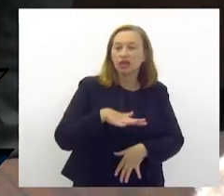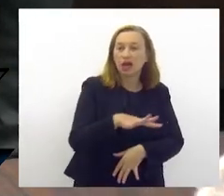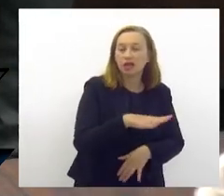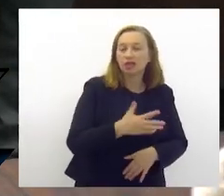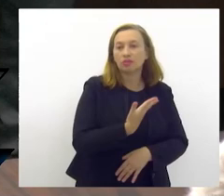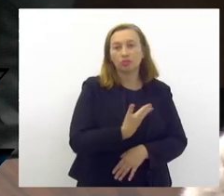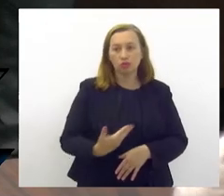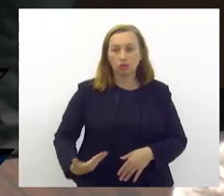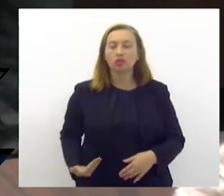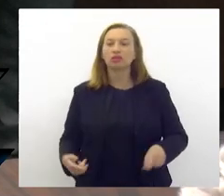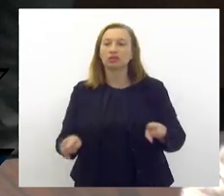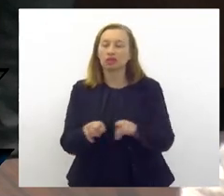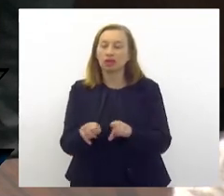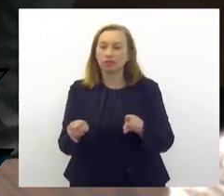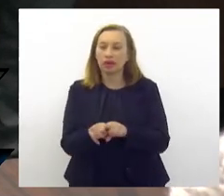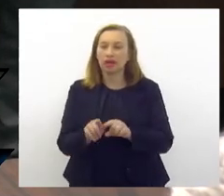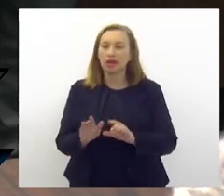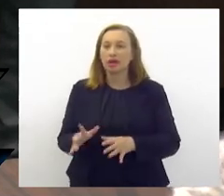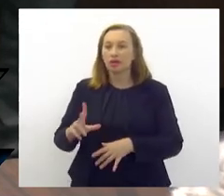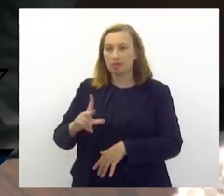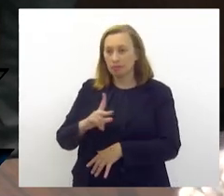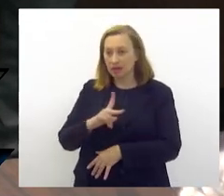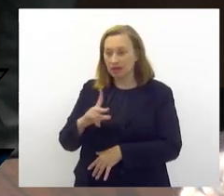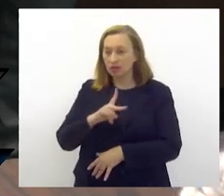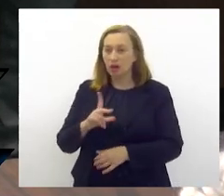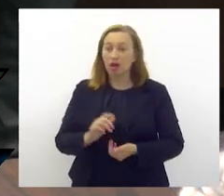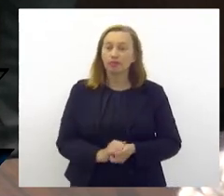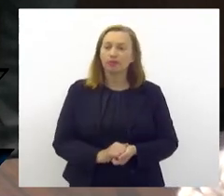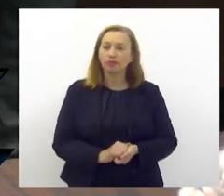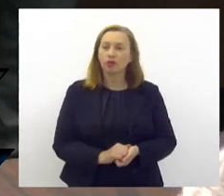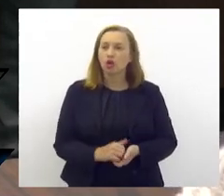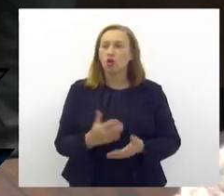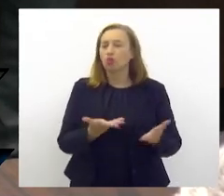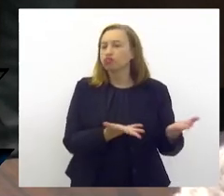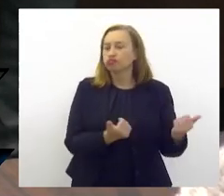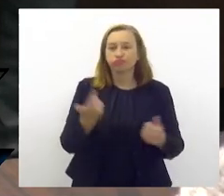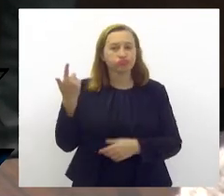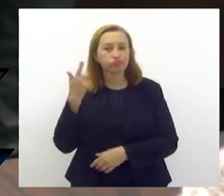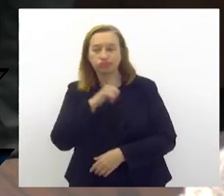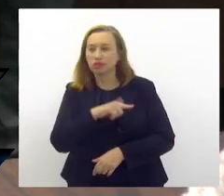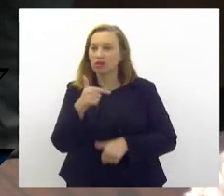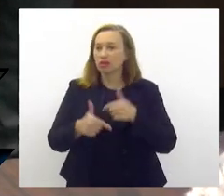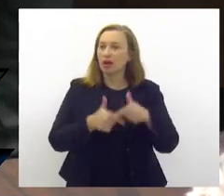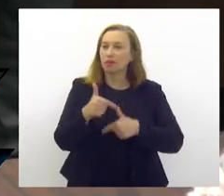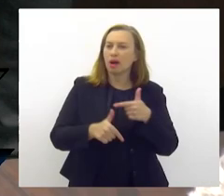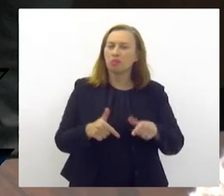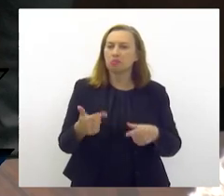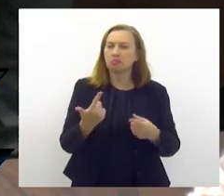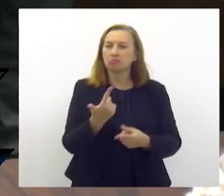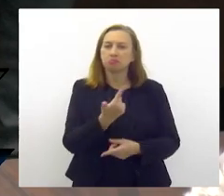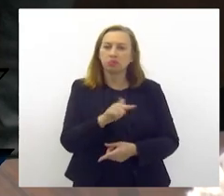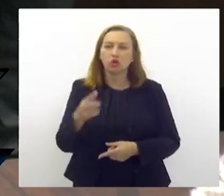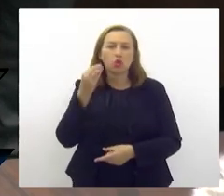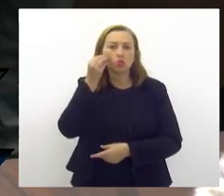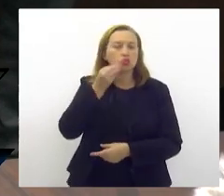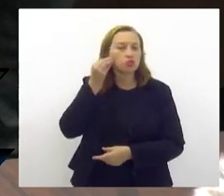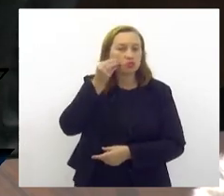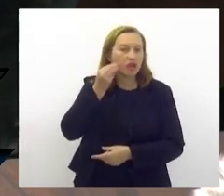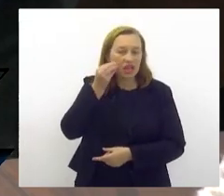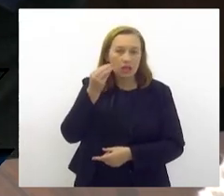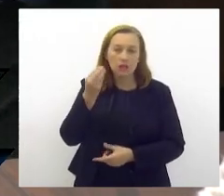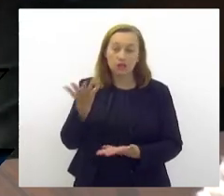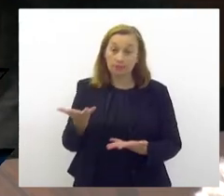público quanto no setor privado. O jovem não consegue emprego porque não tem experiência, e não tem